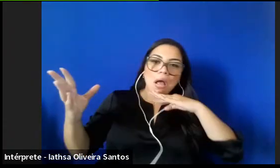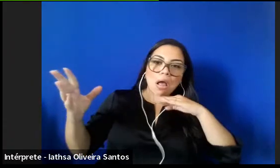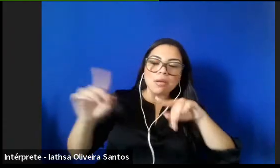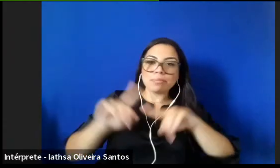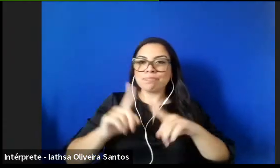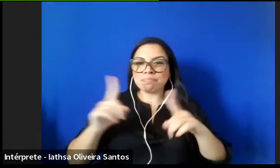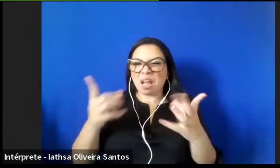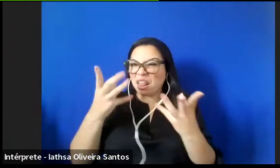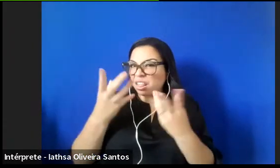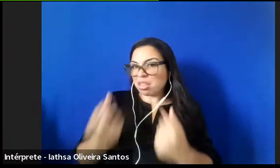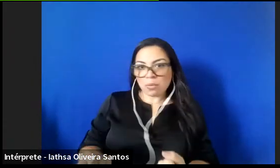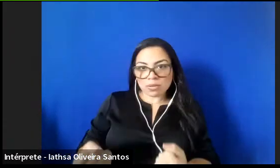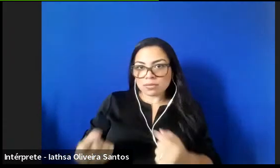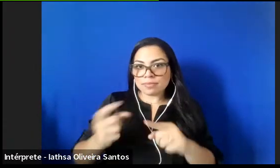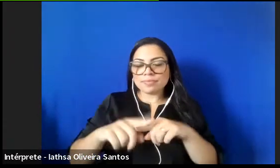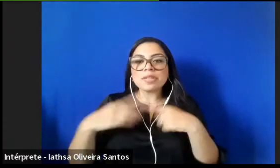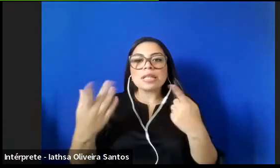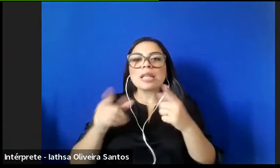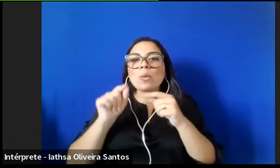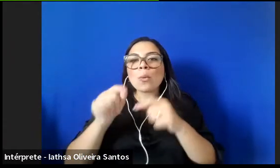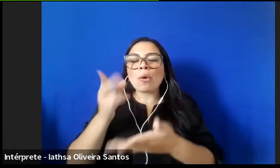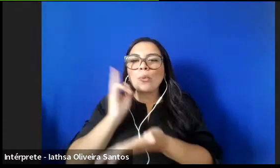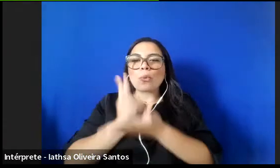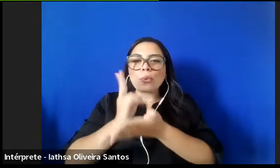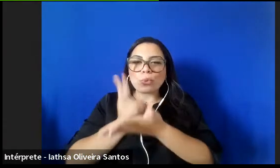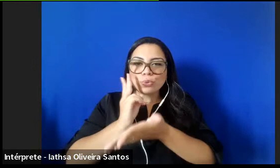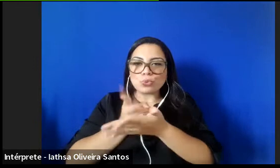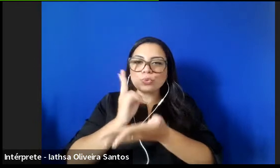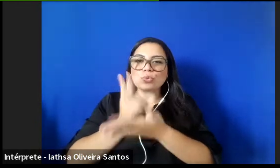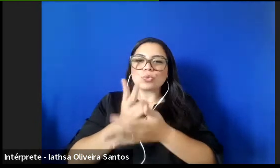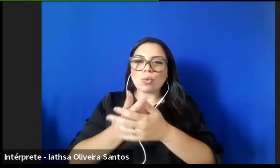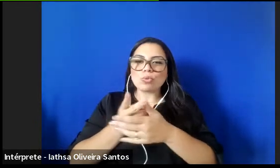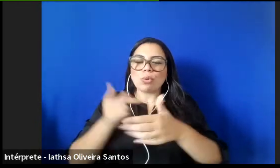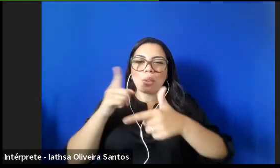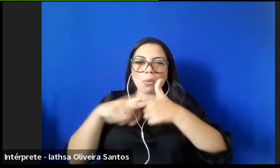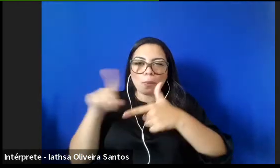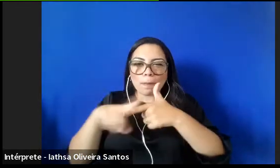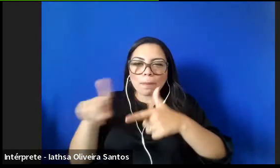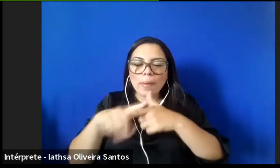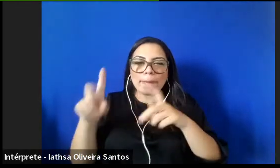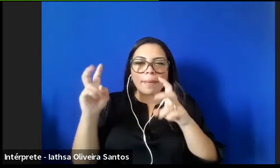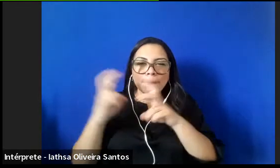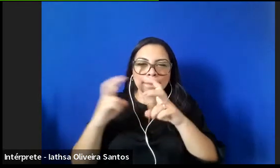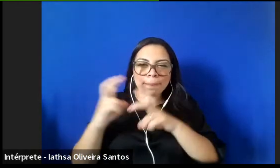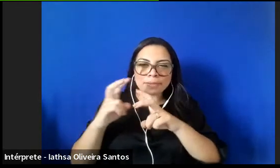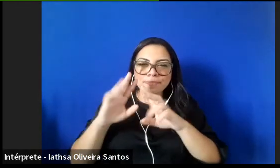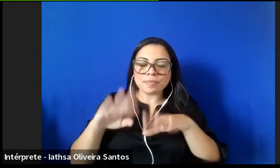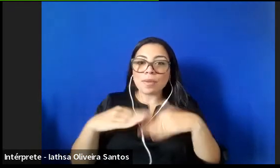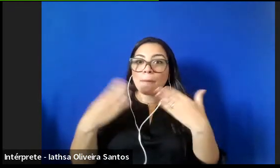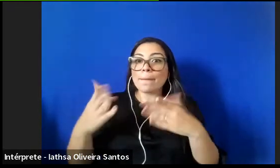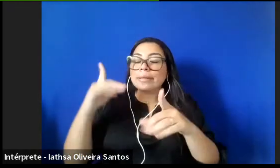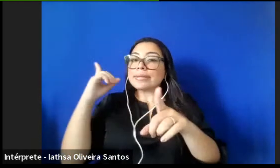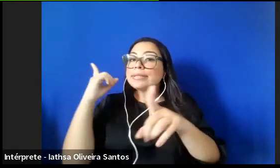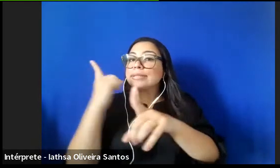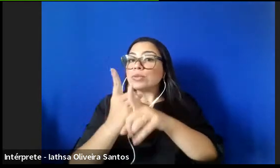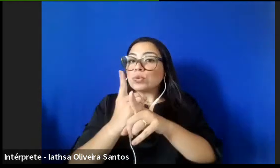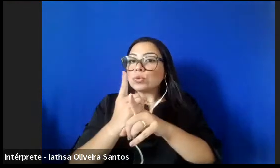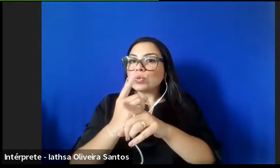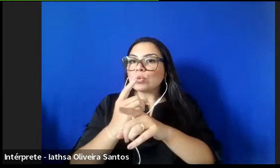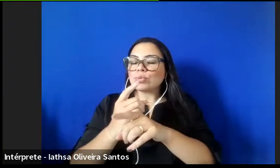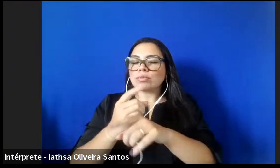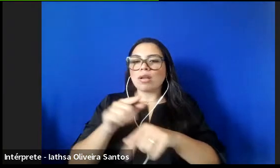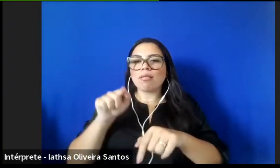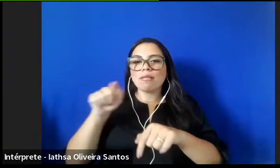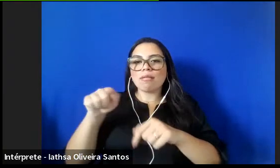conformar. Então, você tem uma perpetuação do litígio. Quando você consegue encontrar, numa fase conciliatória ou